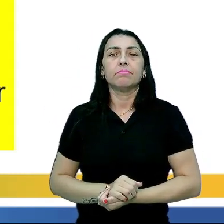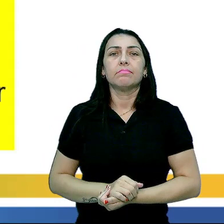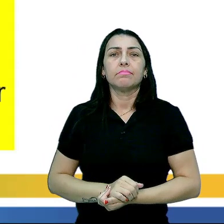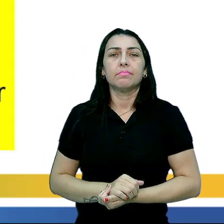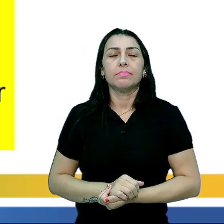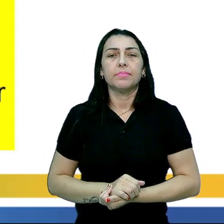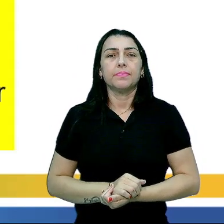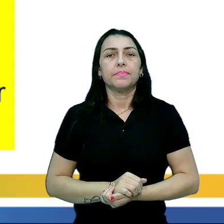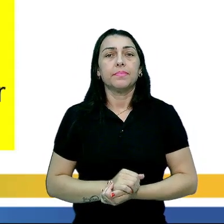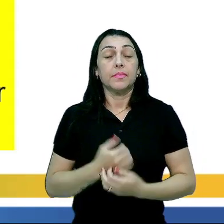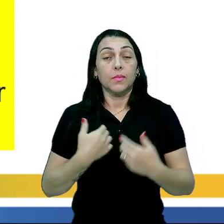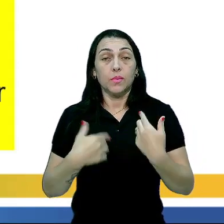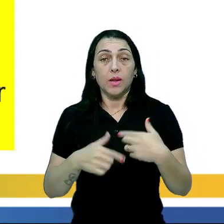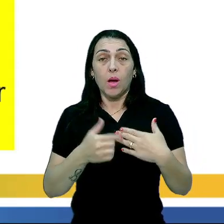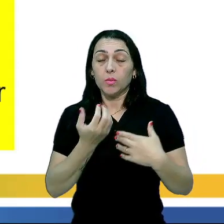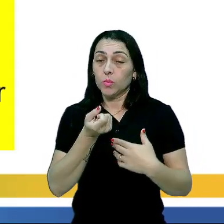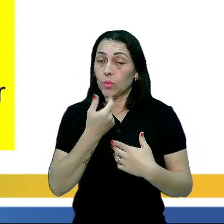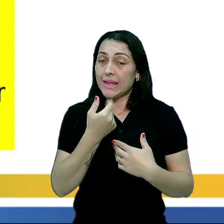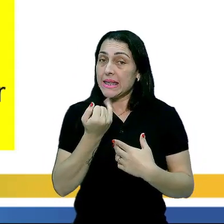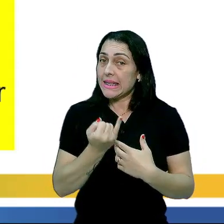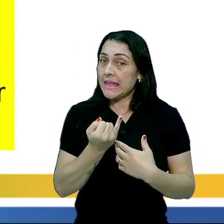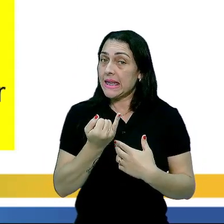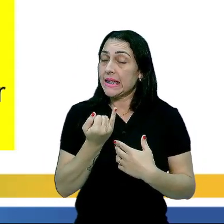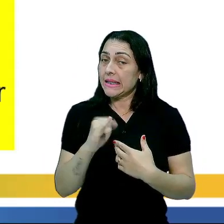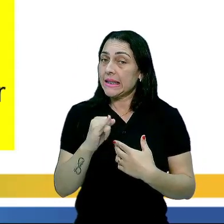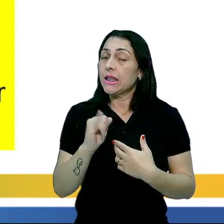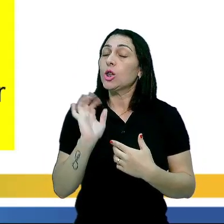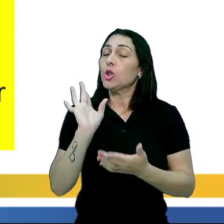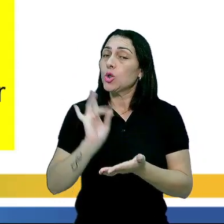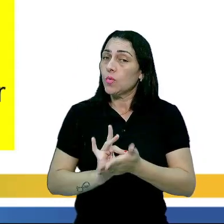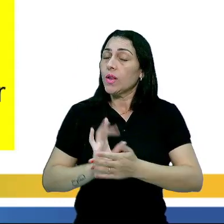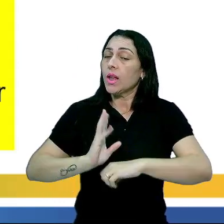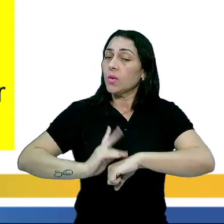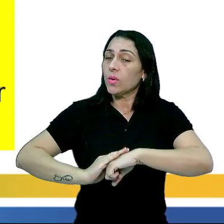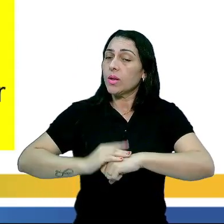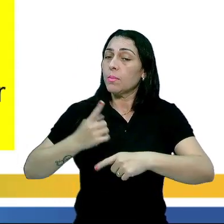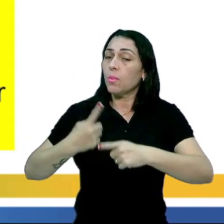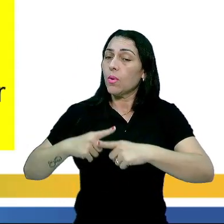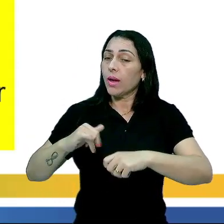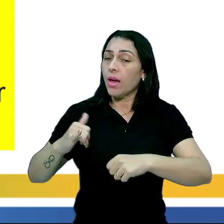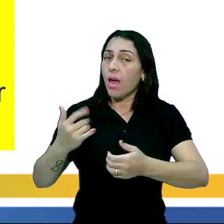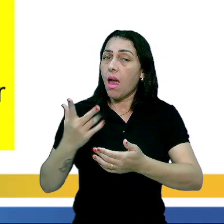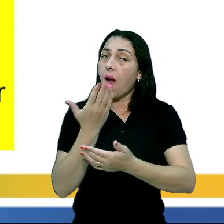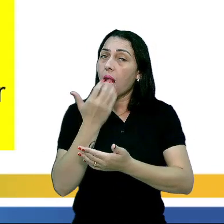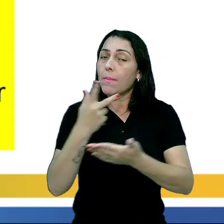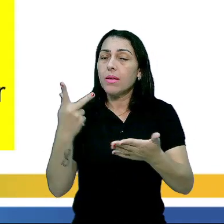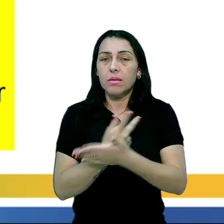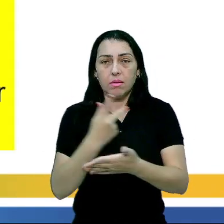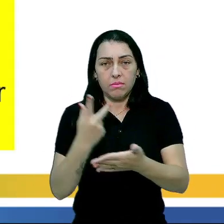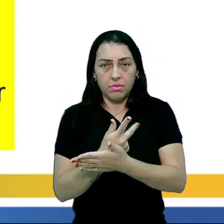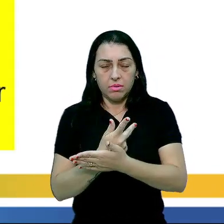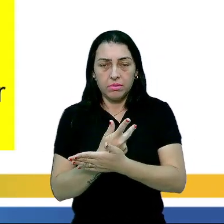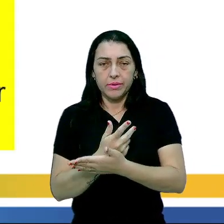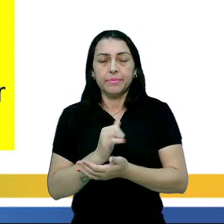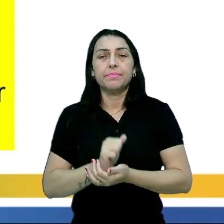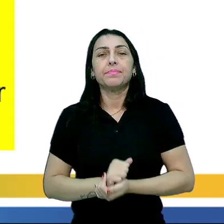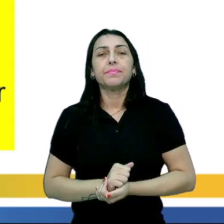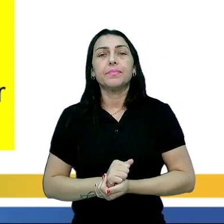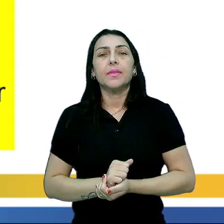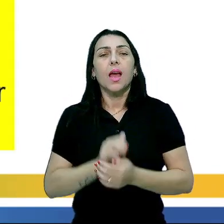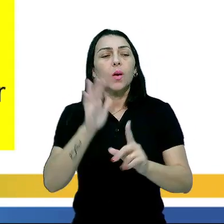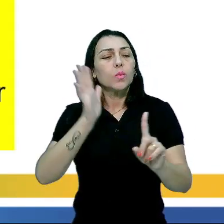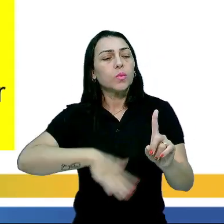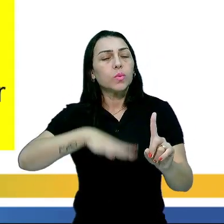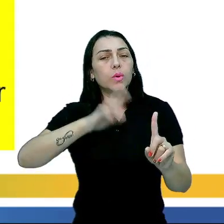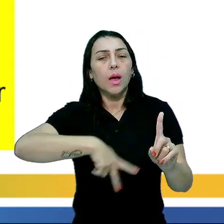teria necessidade de tratar uma doença se a gente não tivesse adoecido pela alimentação que a gente ingere. Então, induz